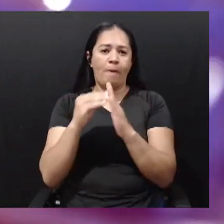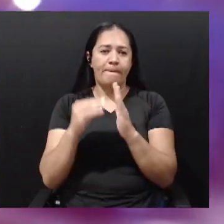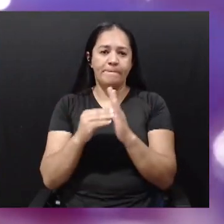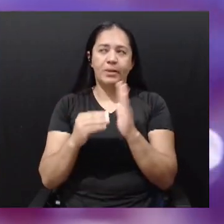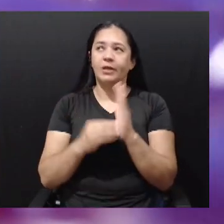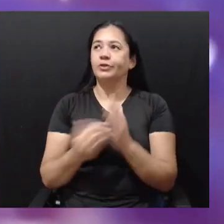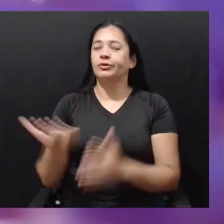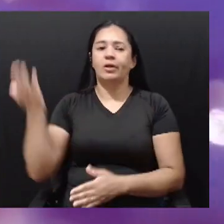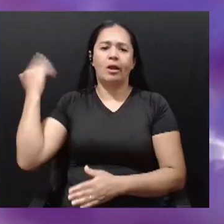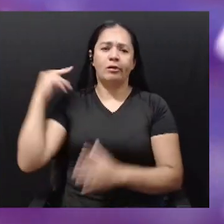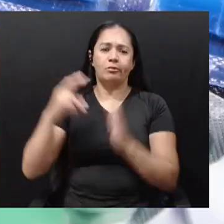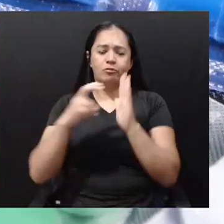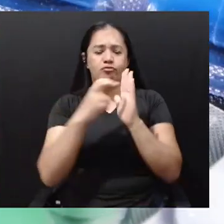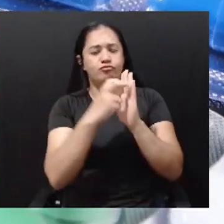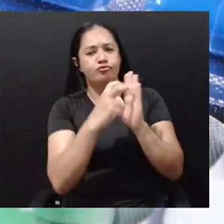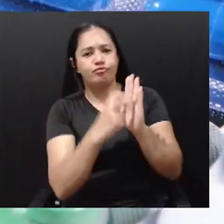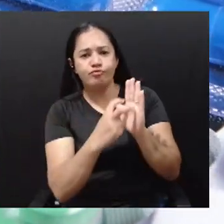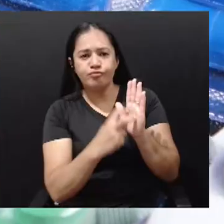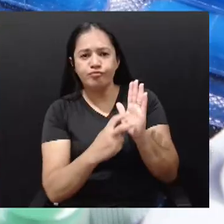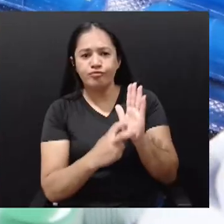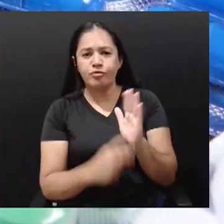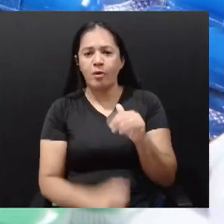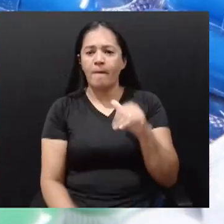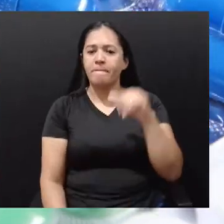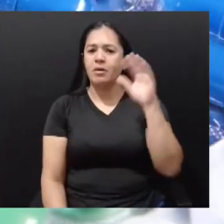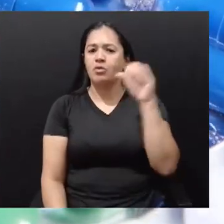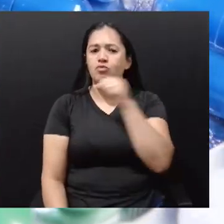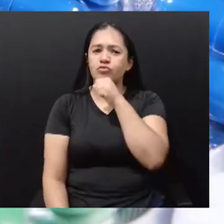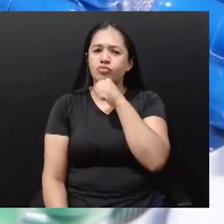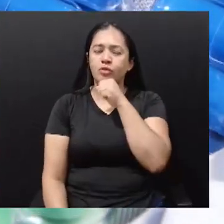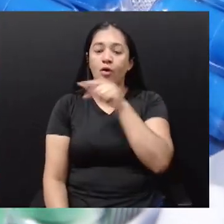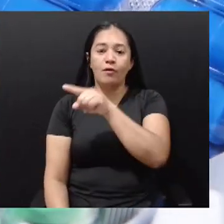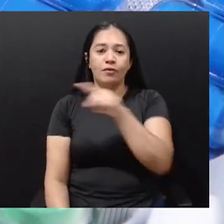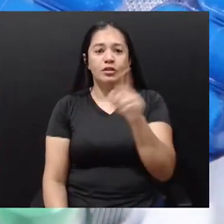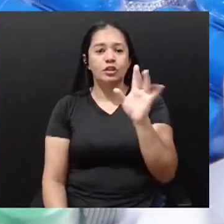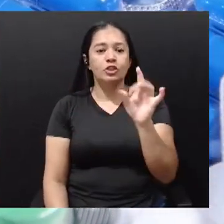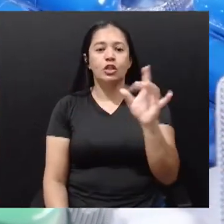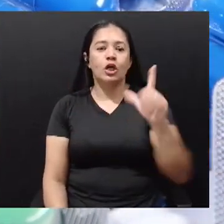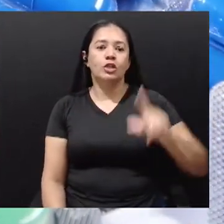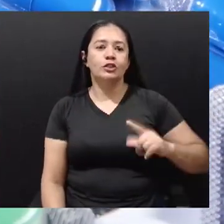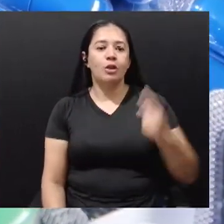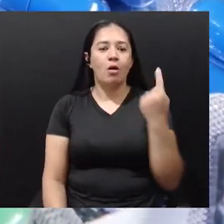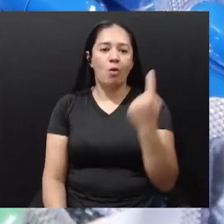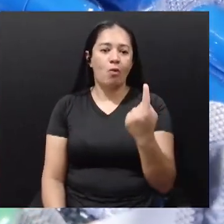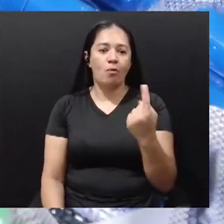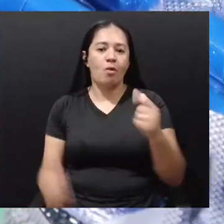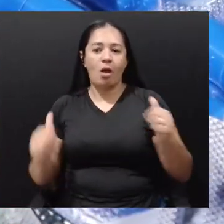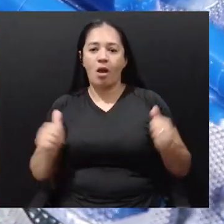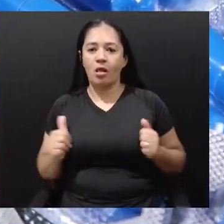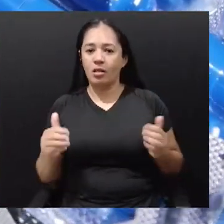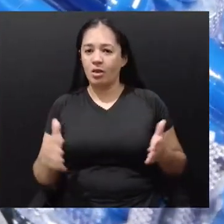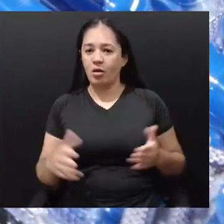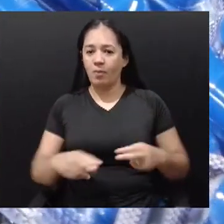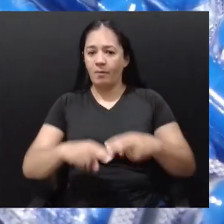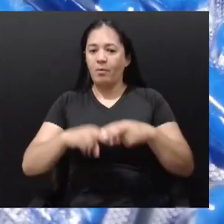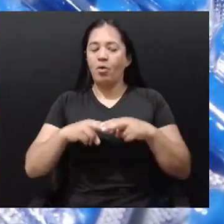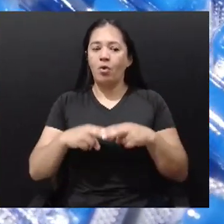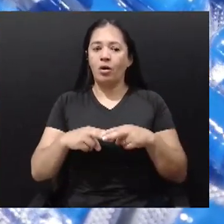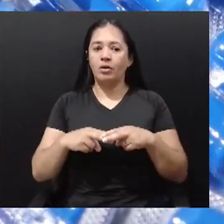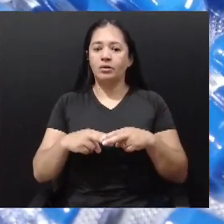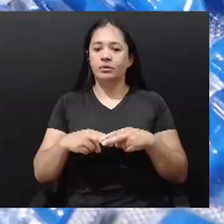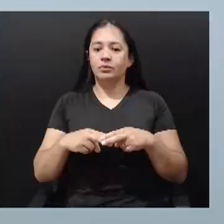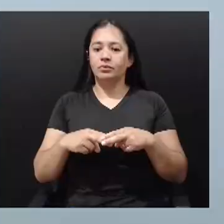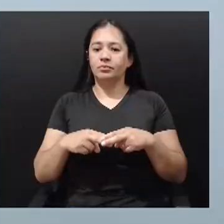que a gente tinha, os mais antigos, em que você só tinha um mecanismo de ação através da inibição